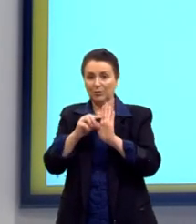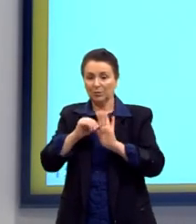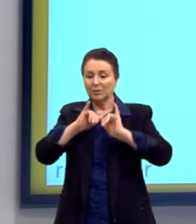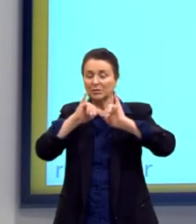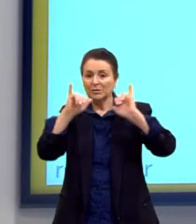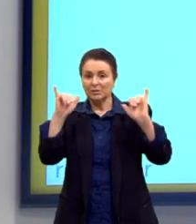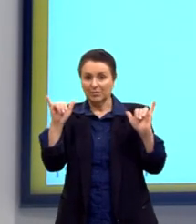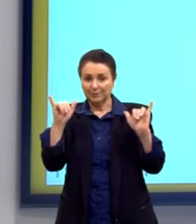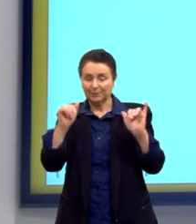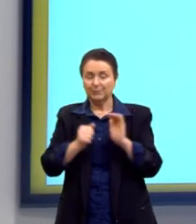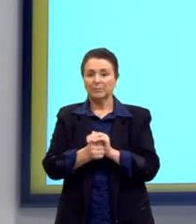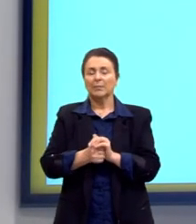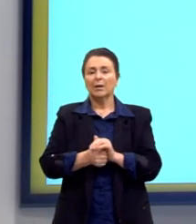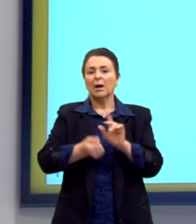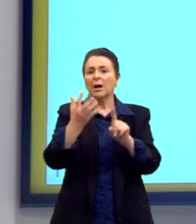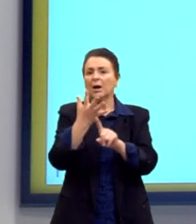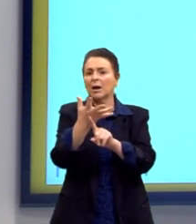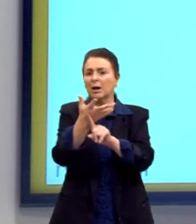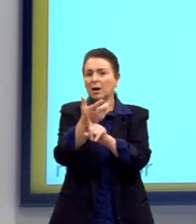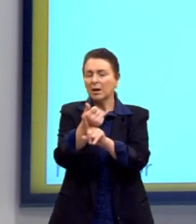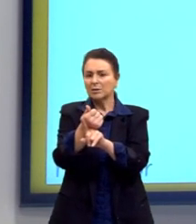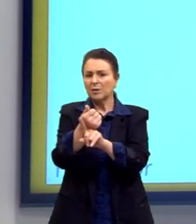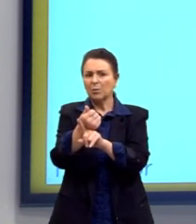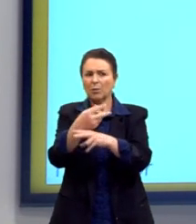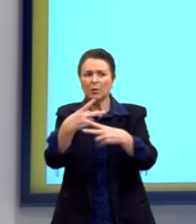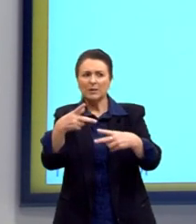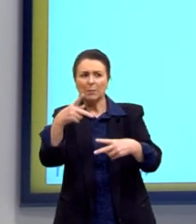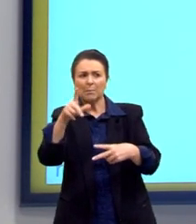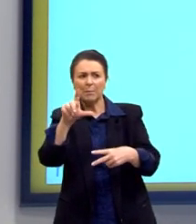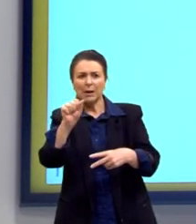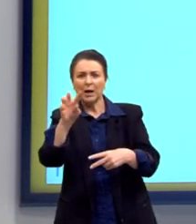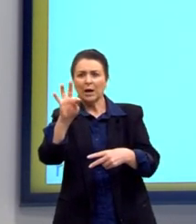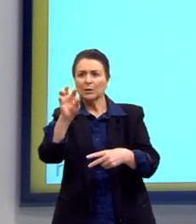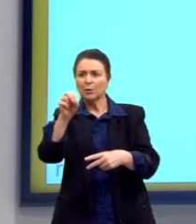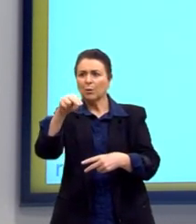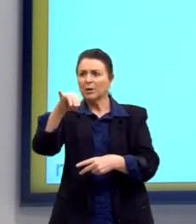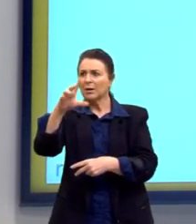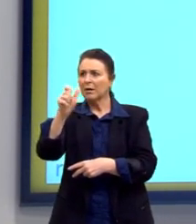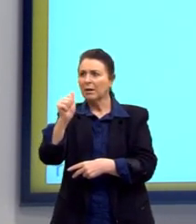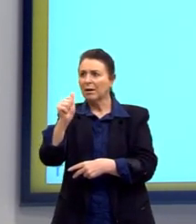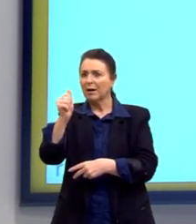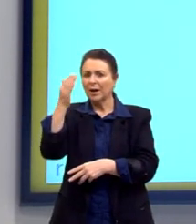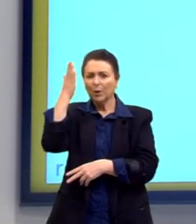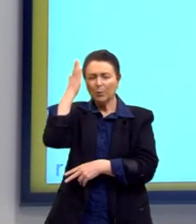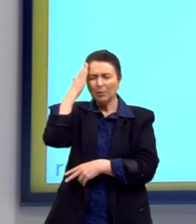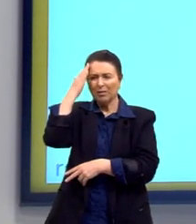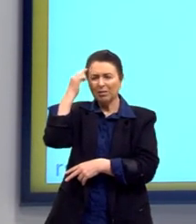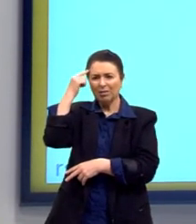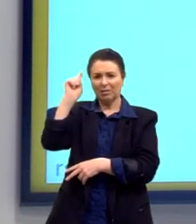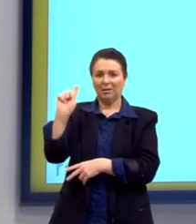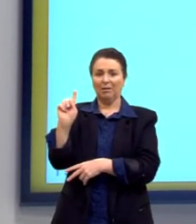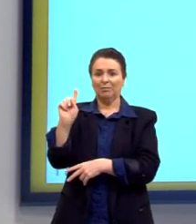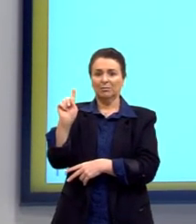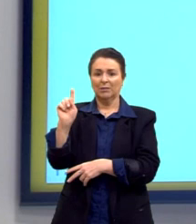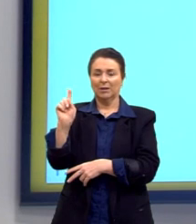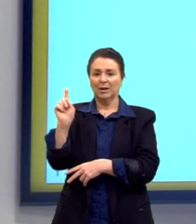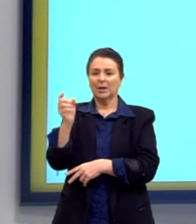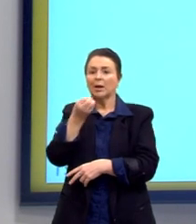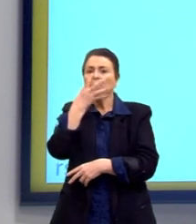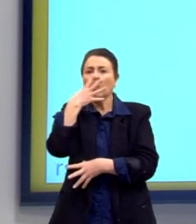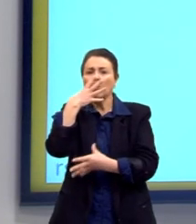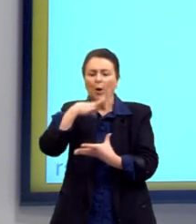digamos Seria algo meio Platônico na visão dele né é um ideal de arte para servir o espírito né